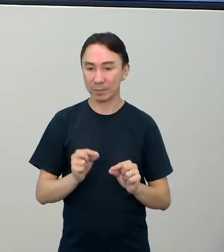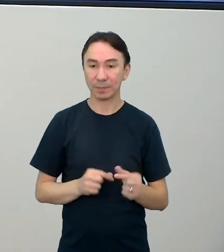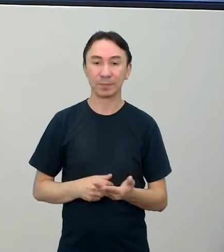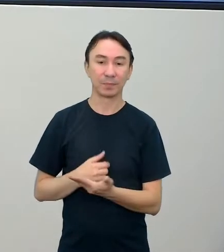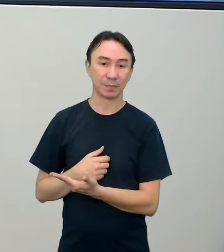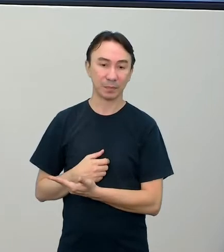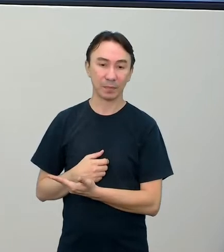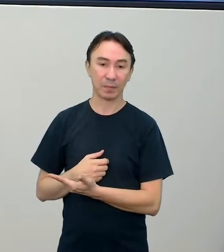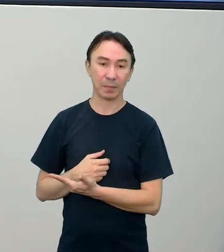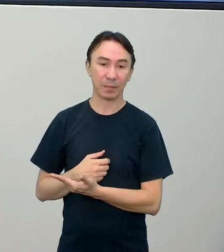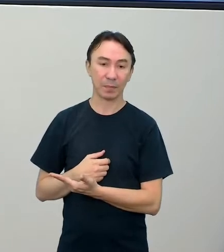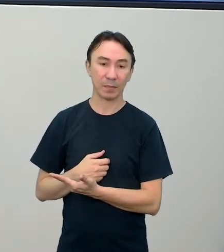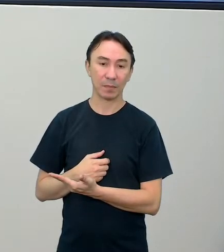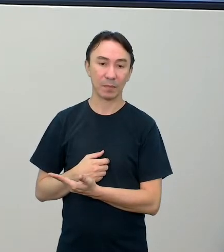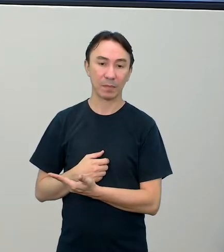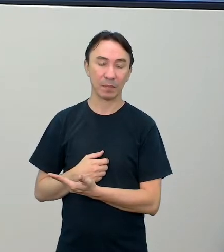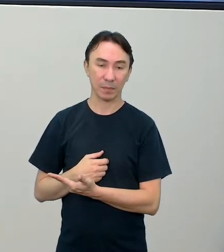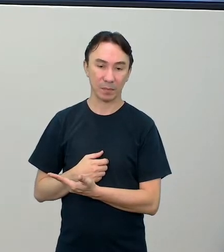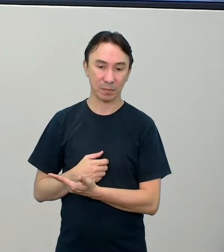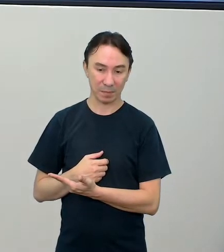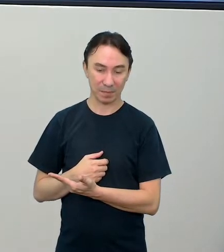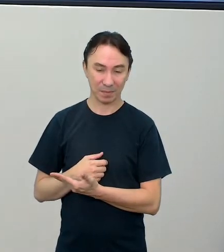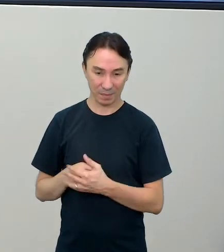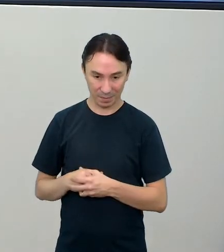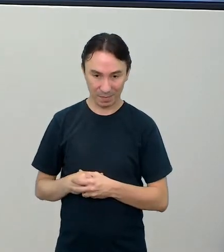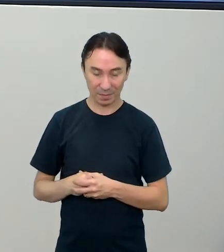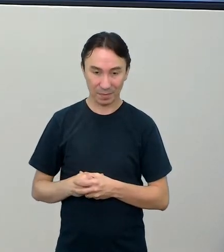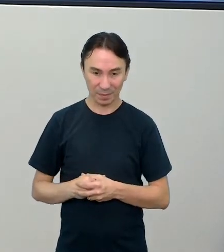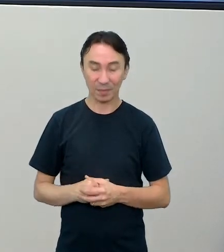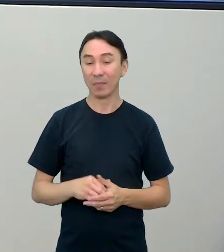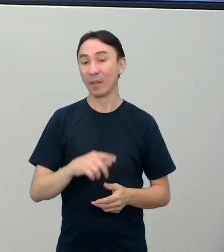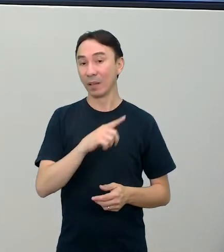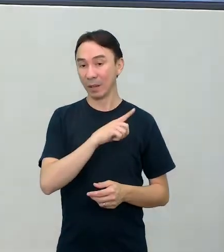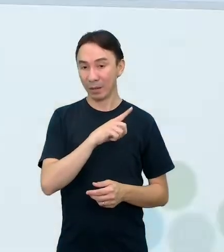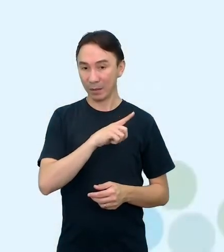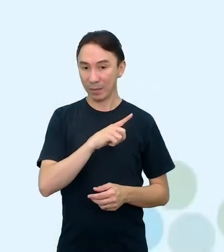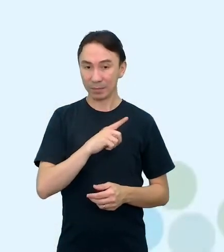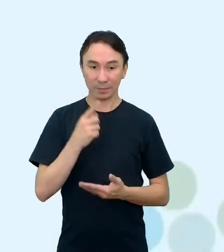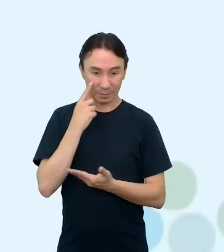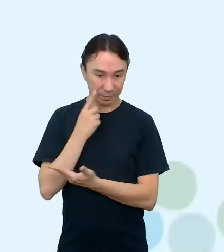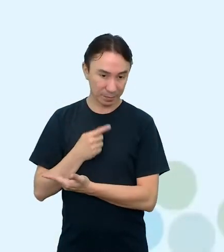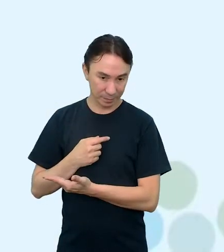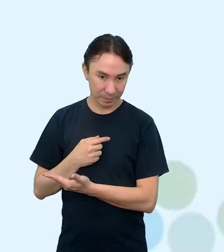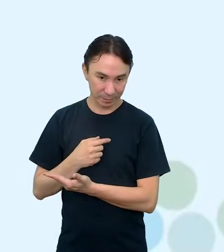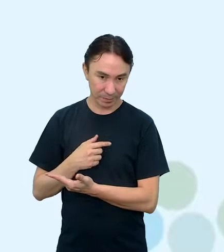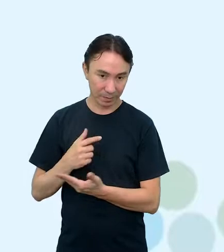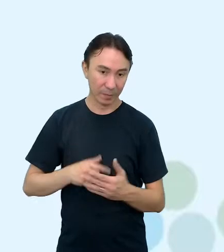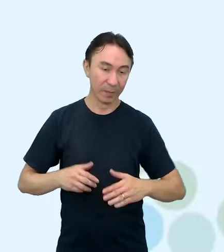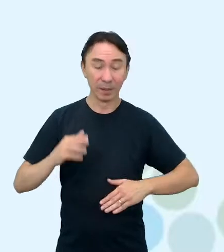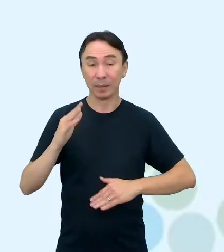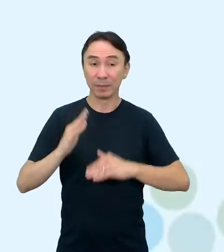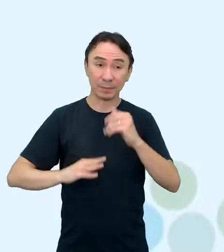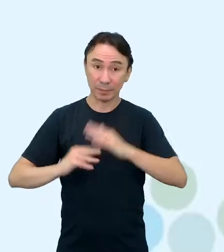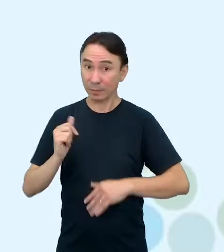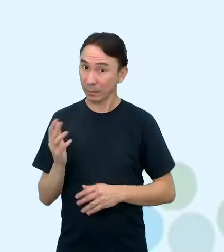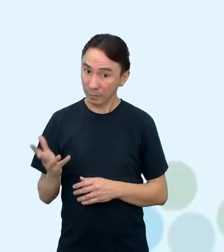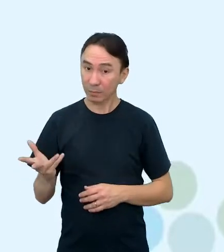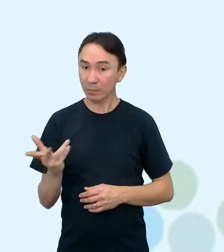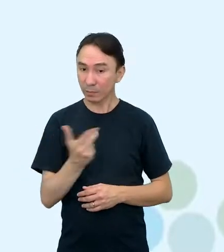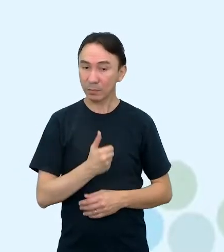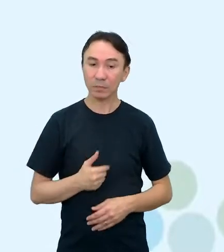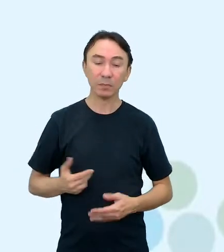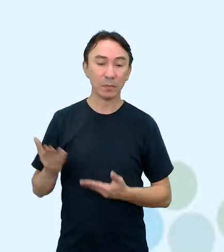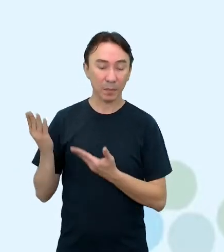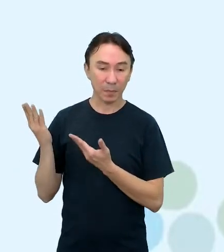Bom, o nosso eixo de formação aí, nossa habilidade do itinerário formativo